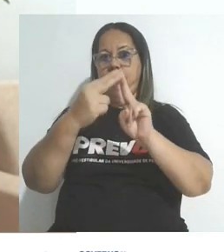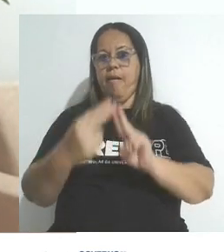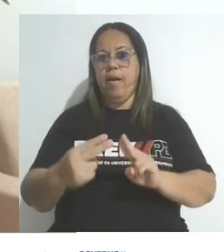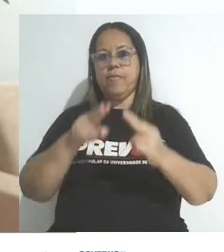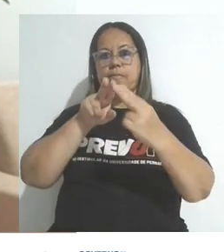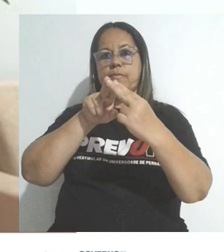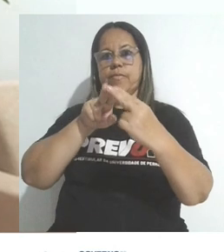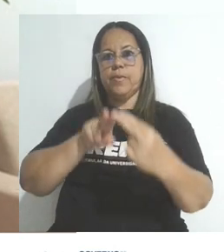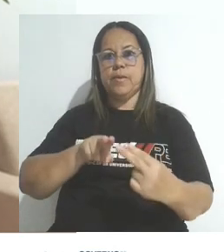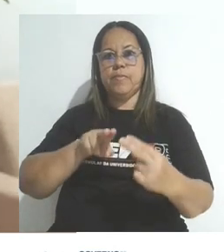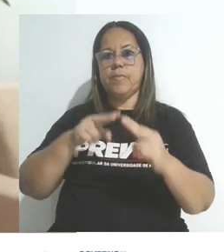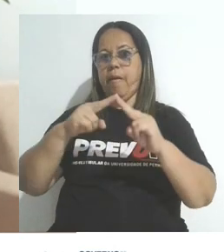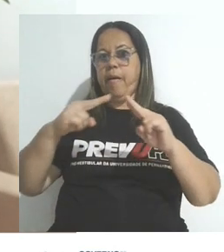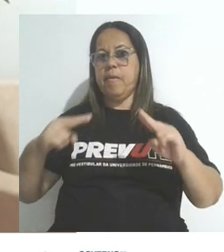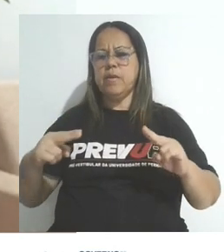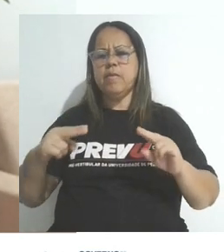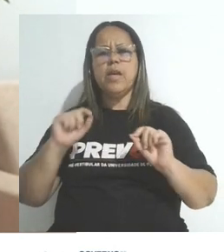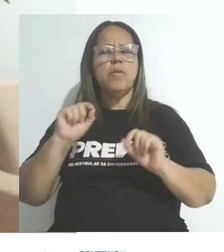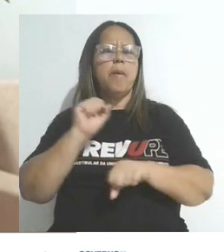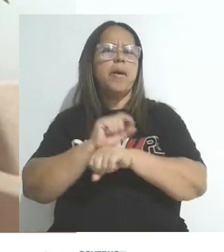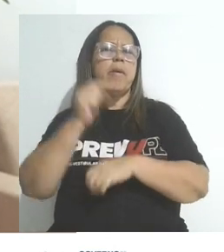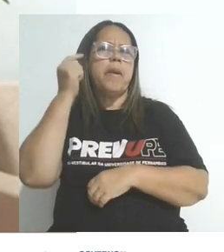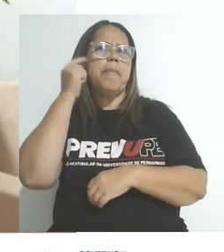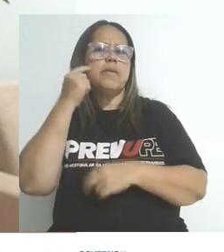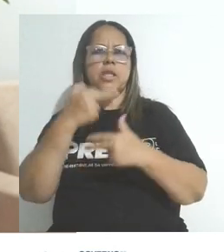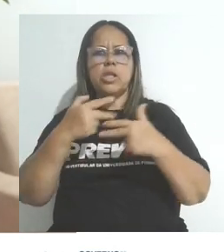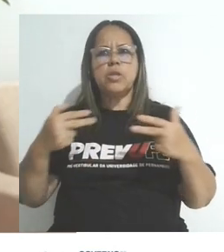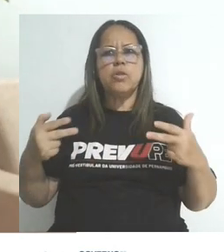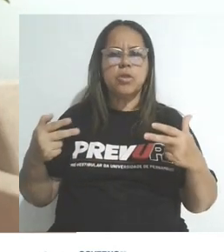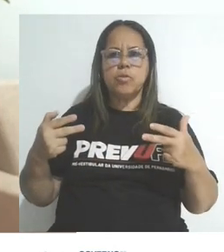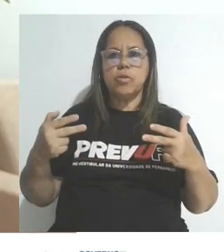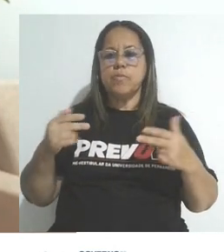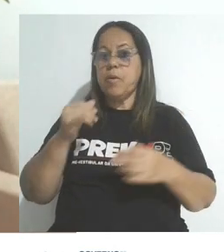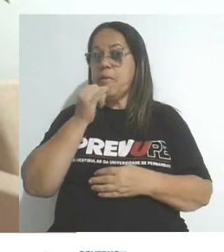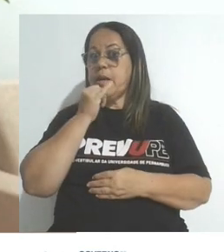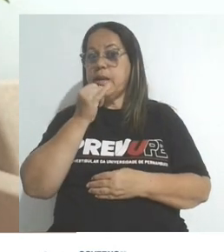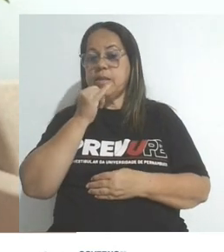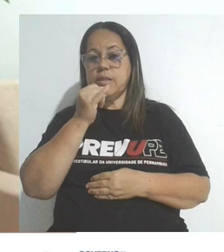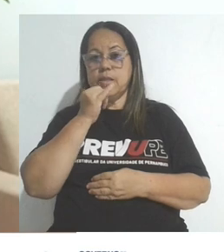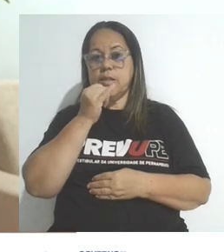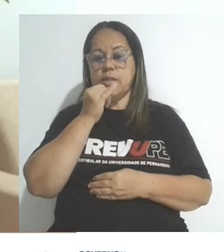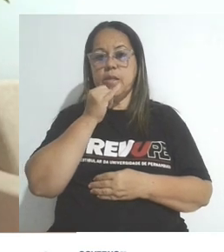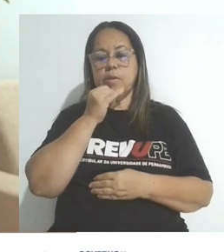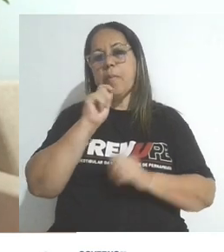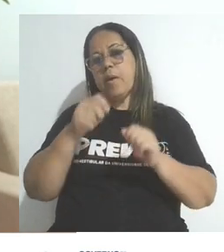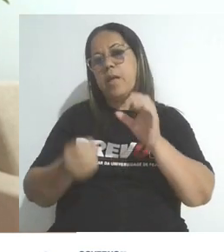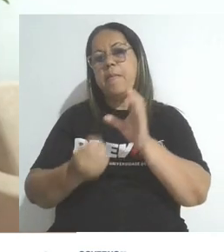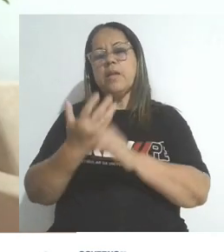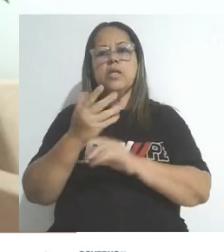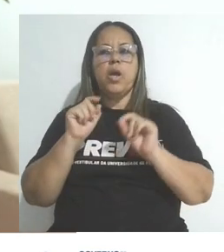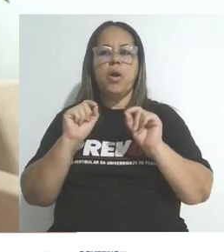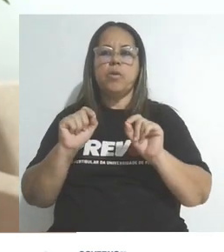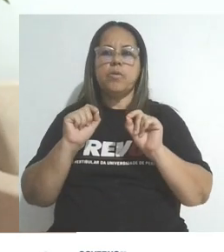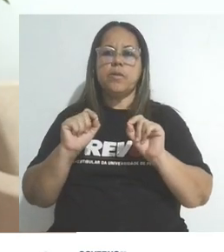né? Quem nunca parou para pensar nessa perspectiva? Um exemplo muito clássico, né, que a gente pode surgir é